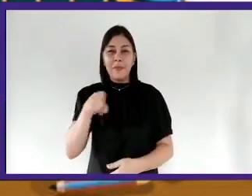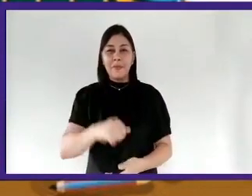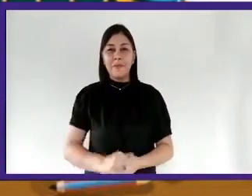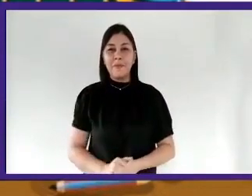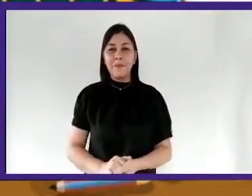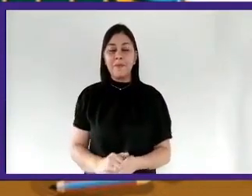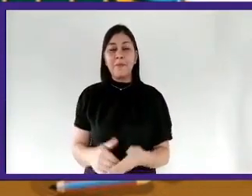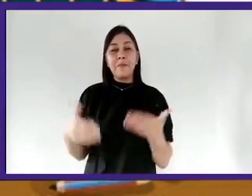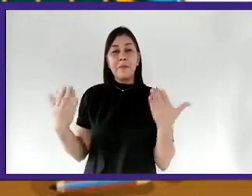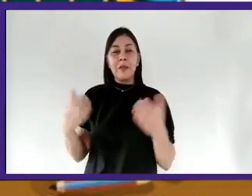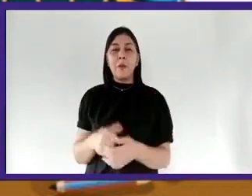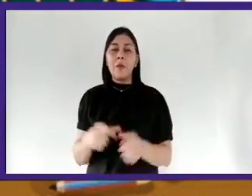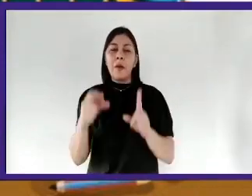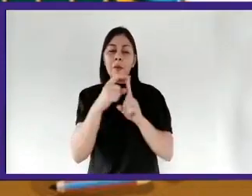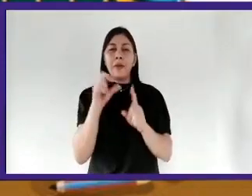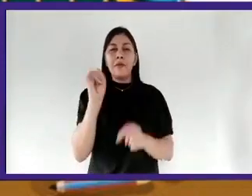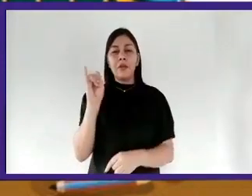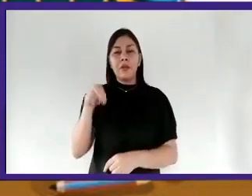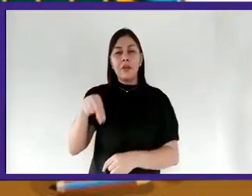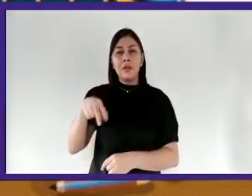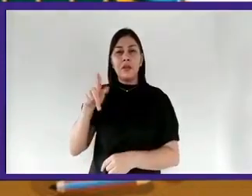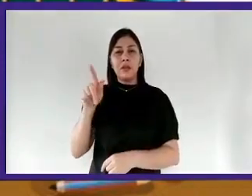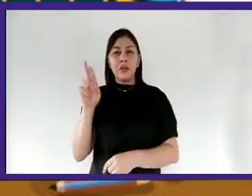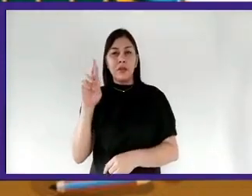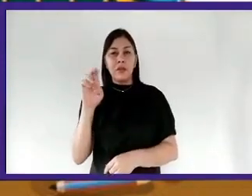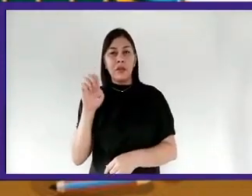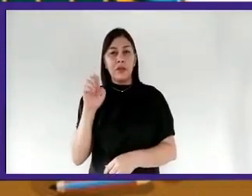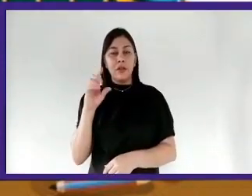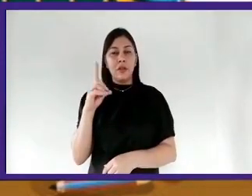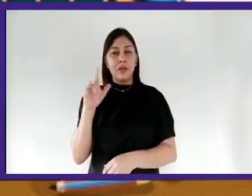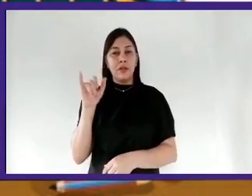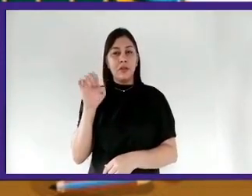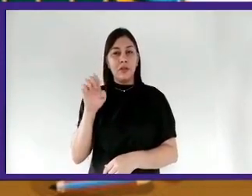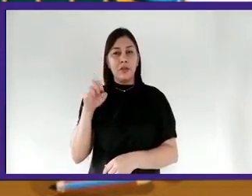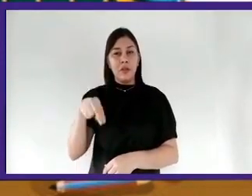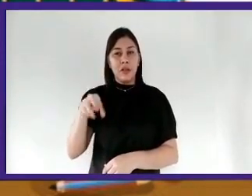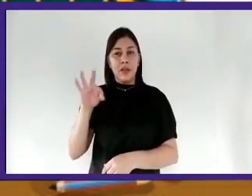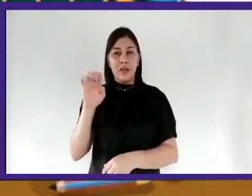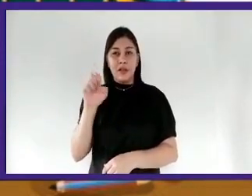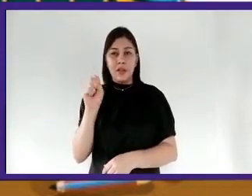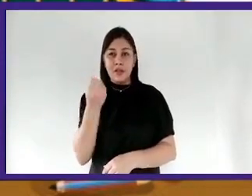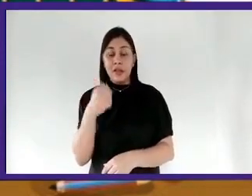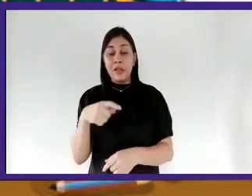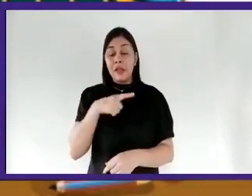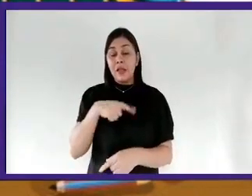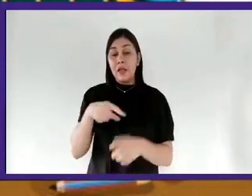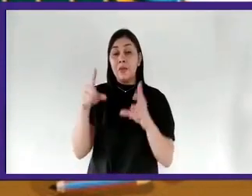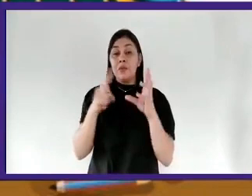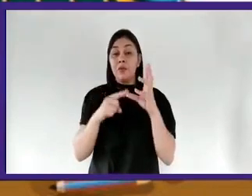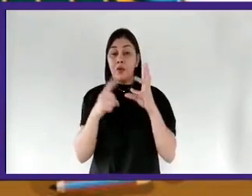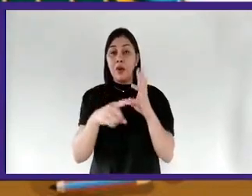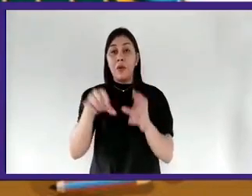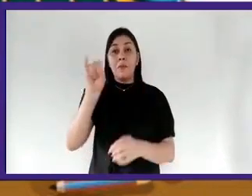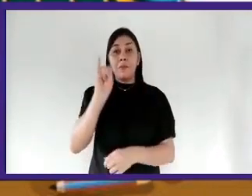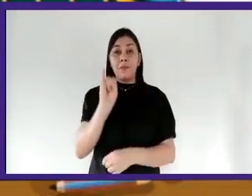Na palavra ingredientes, nós temos a vogal I,